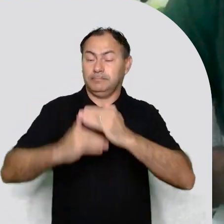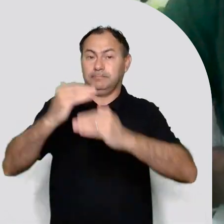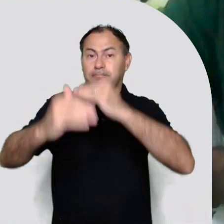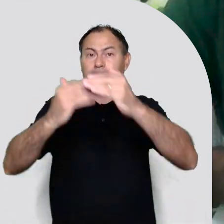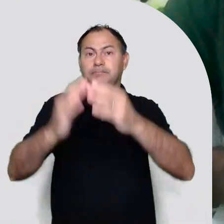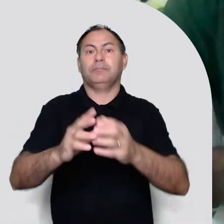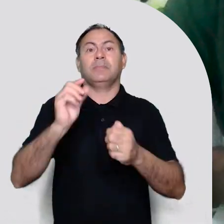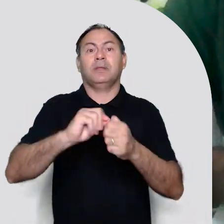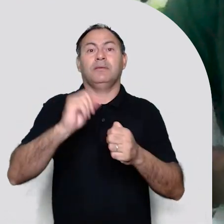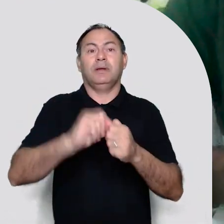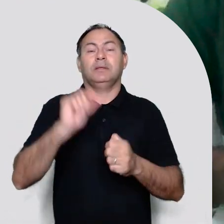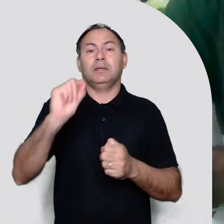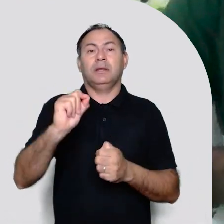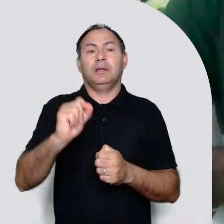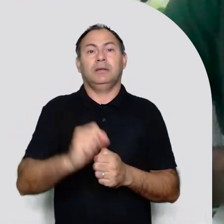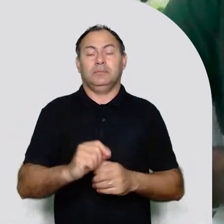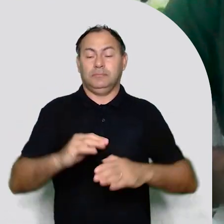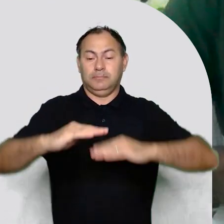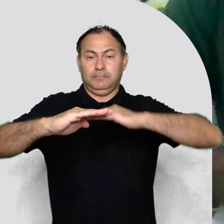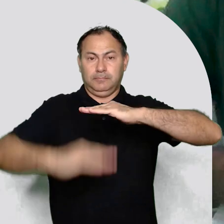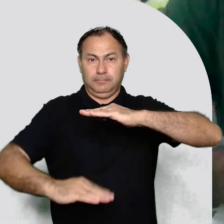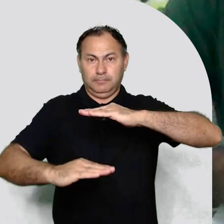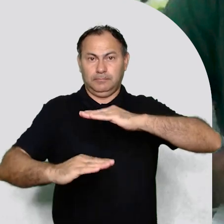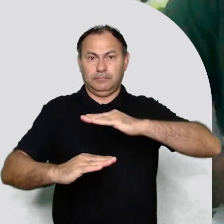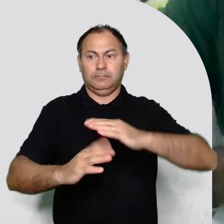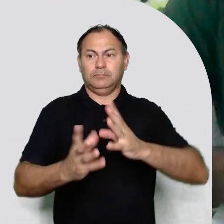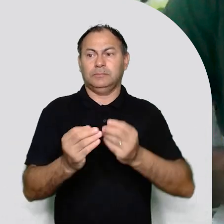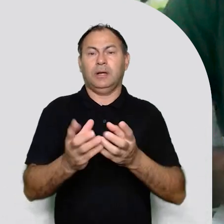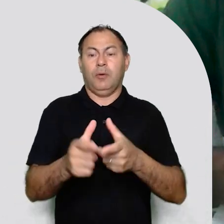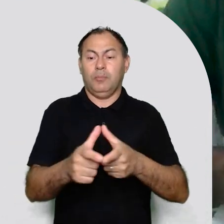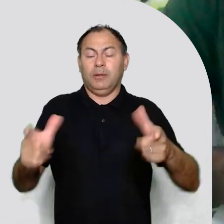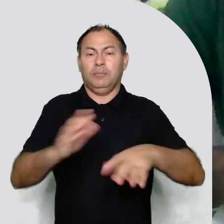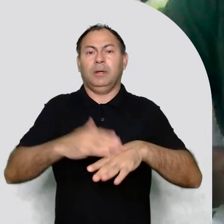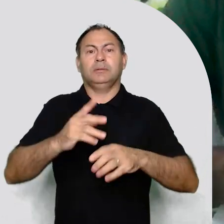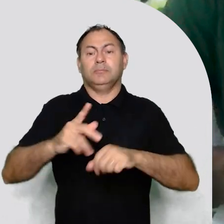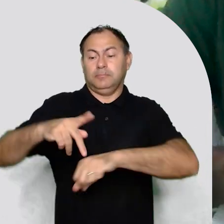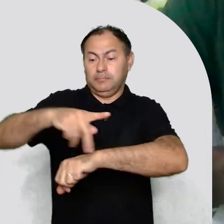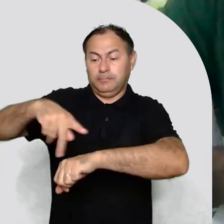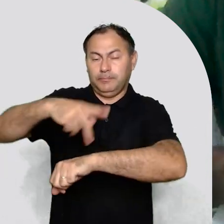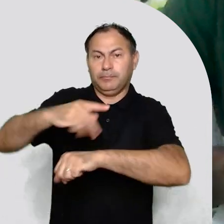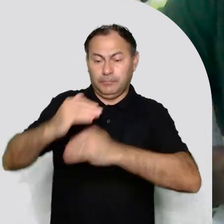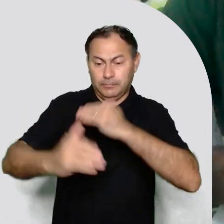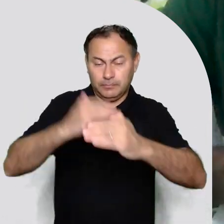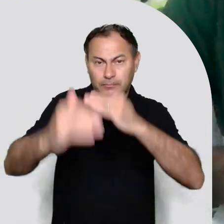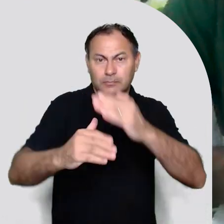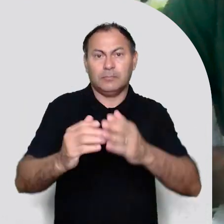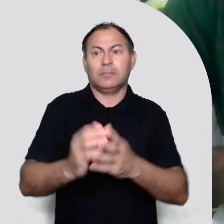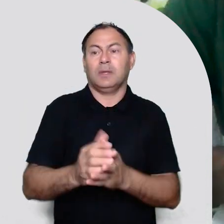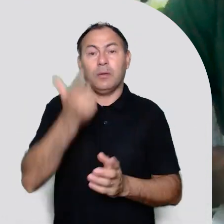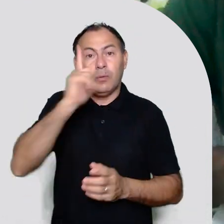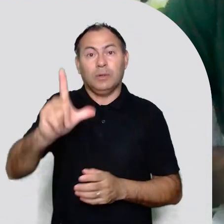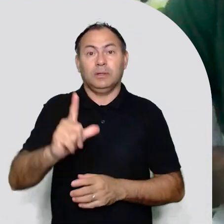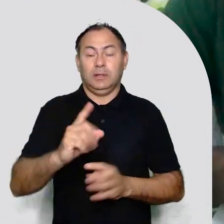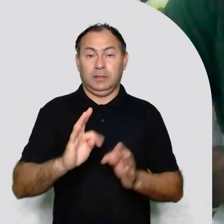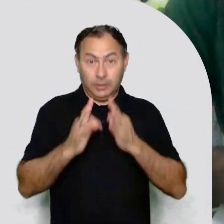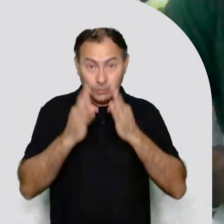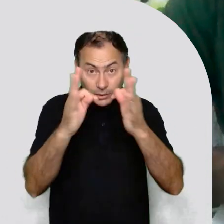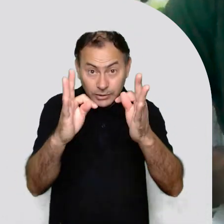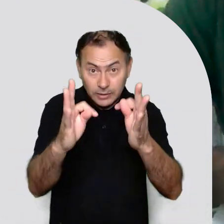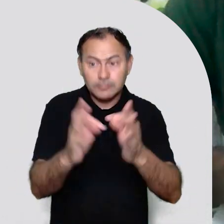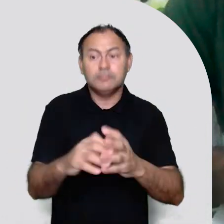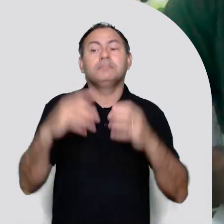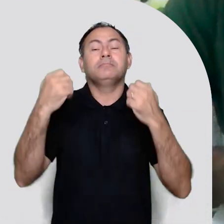desenvolvidos, que fazem com que as desigualdades aumentem ainda mais, porque para os países em desenvolvimento alcançarem essa